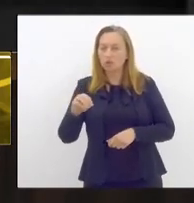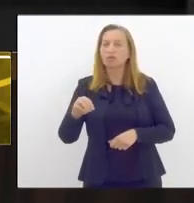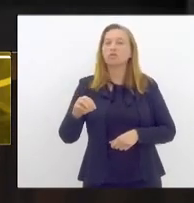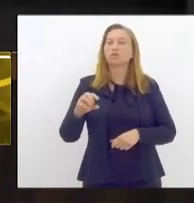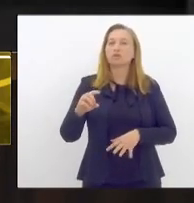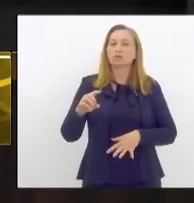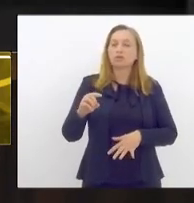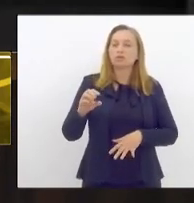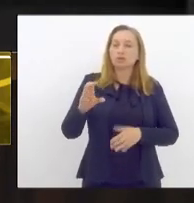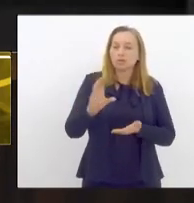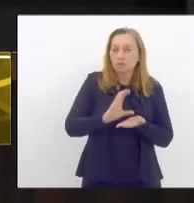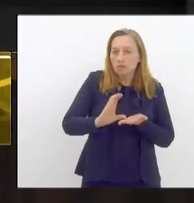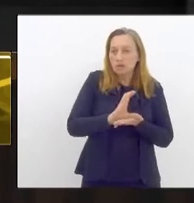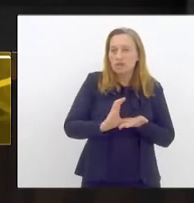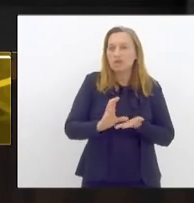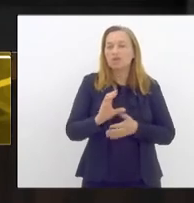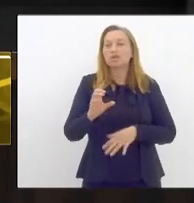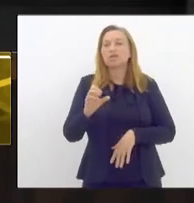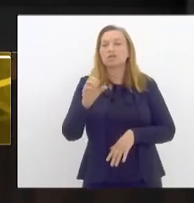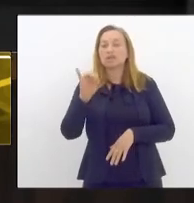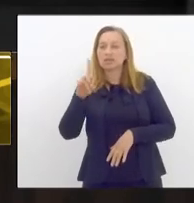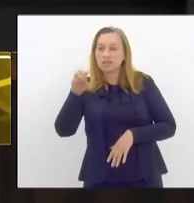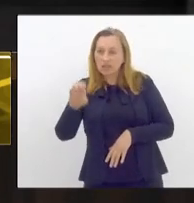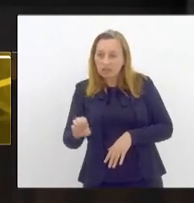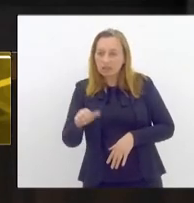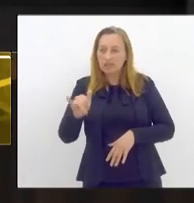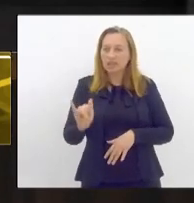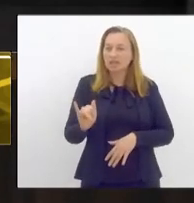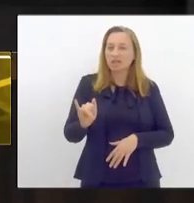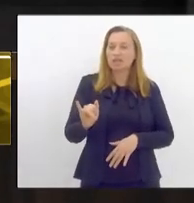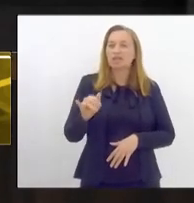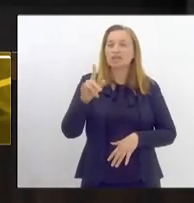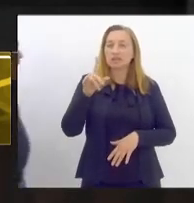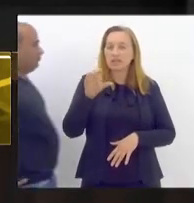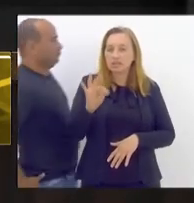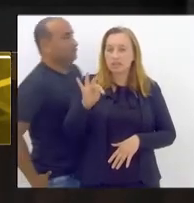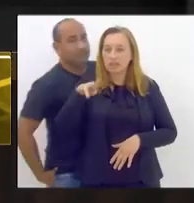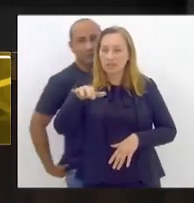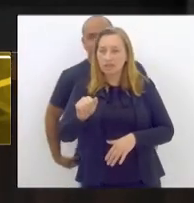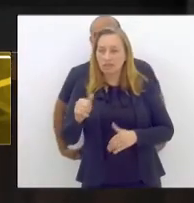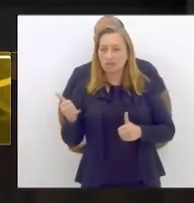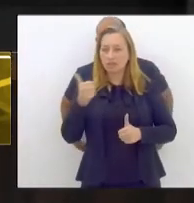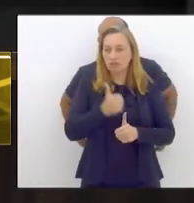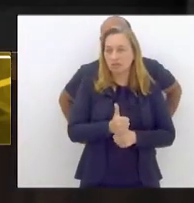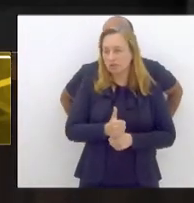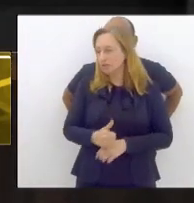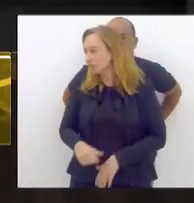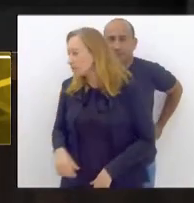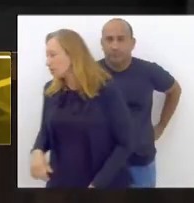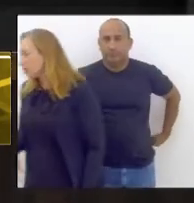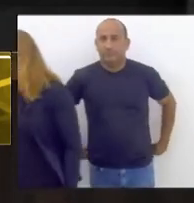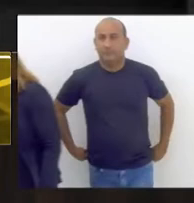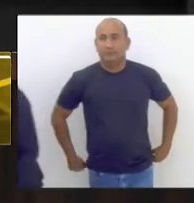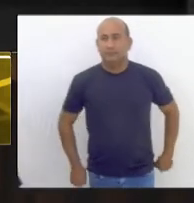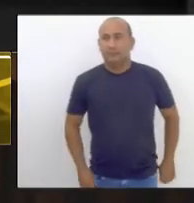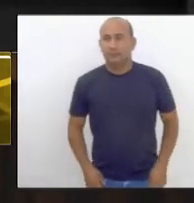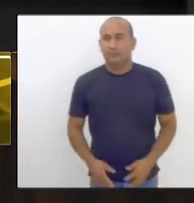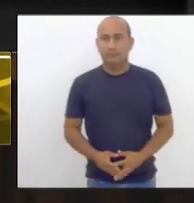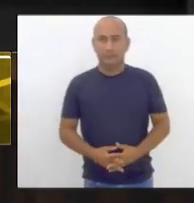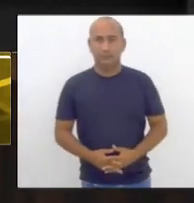do Conselho e da diretoria do sindi Rio de Cíntia Duarte coordenadora de comunicação do sindi Rio